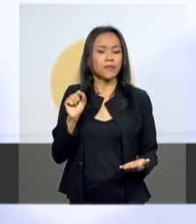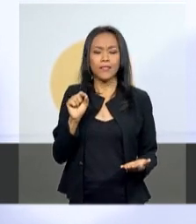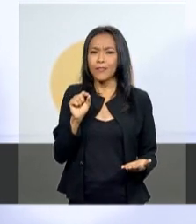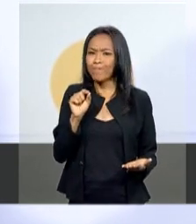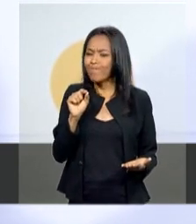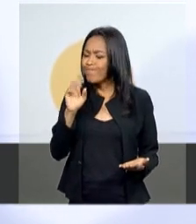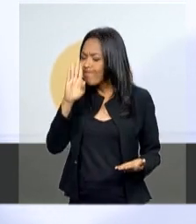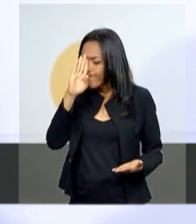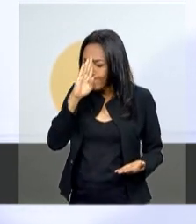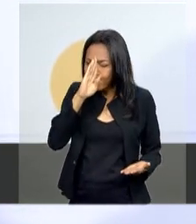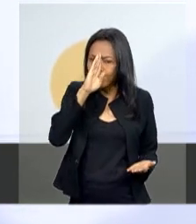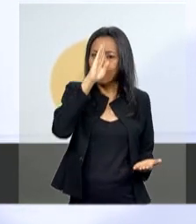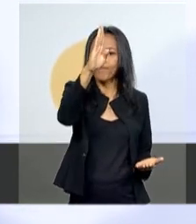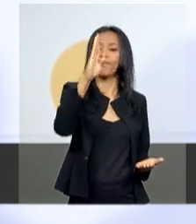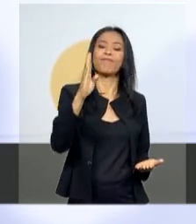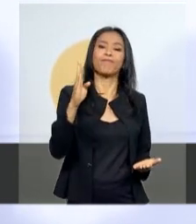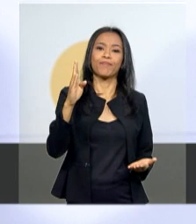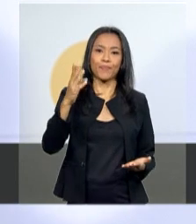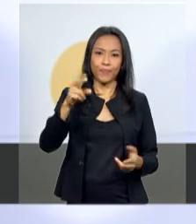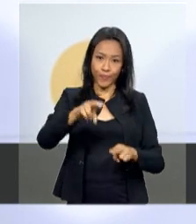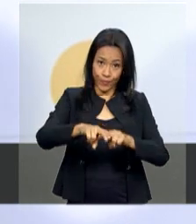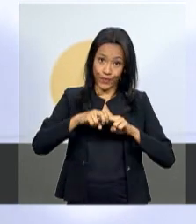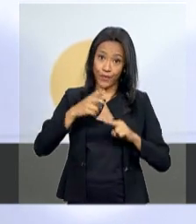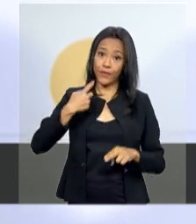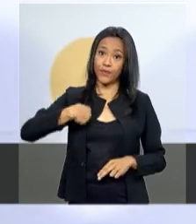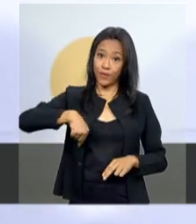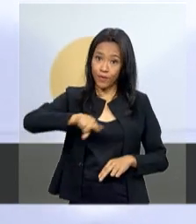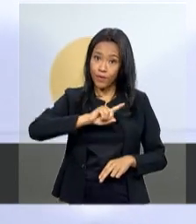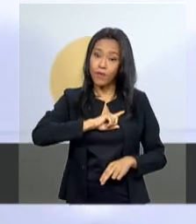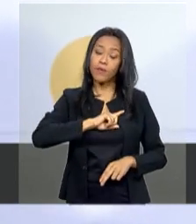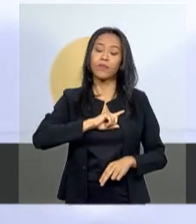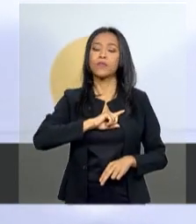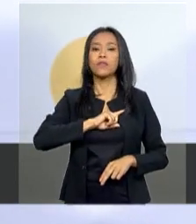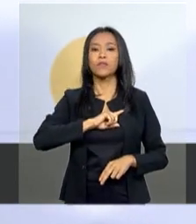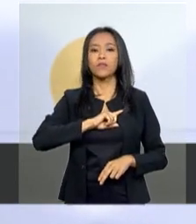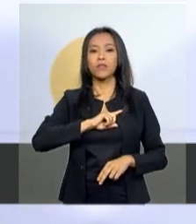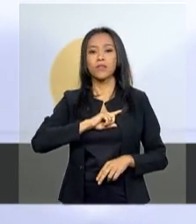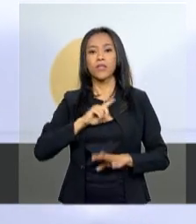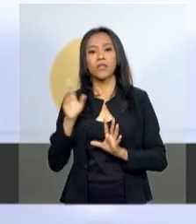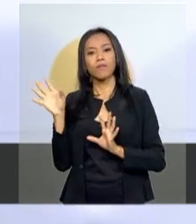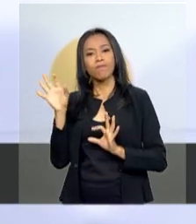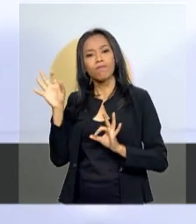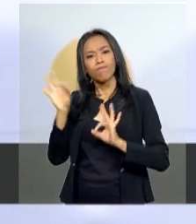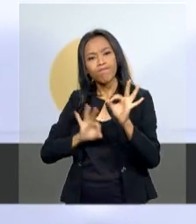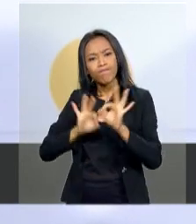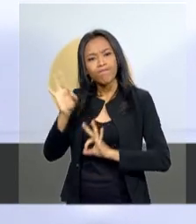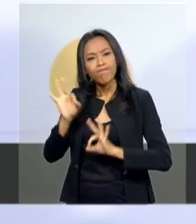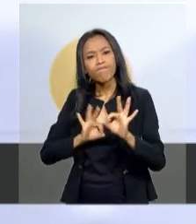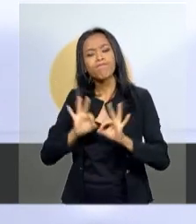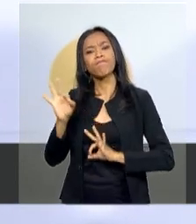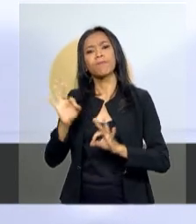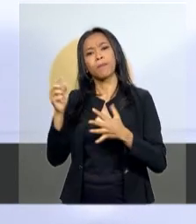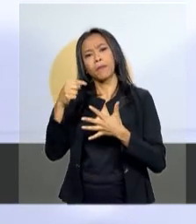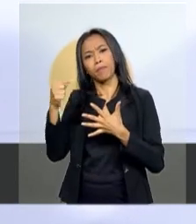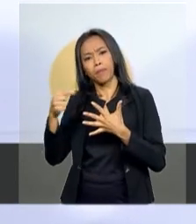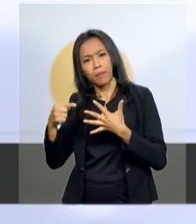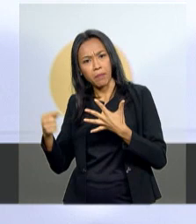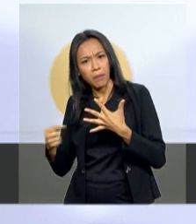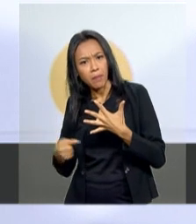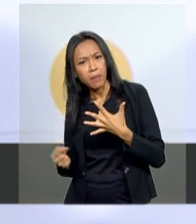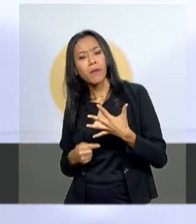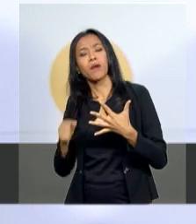porque com isso nós asseguramos os meios para traduzir a nossa inspiração numa ação